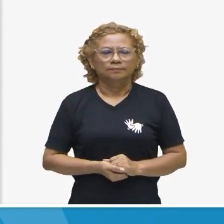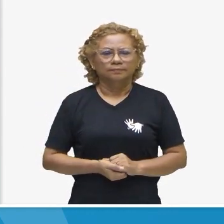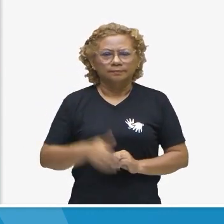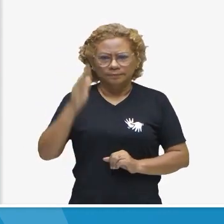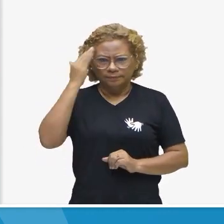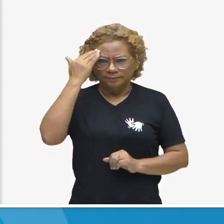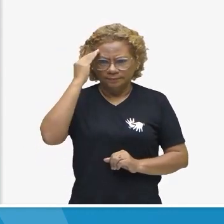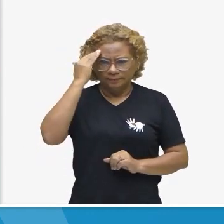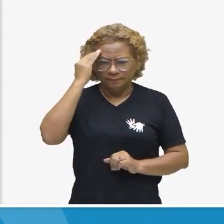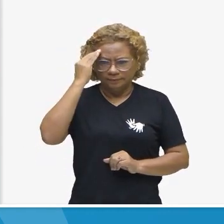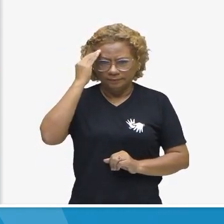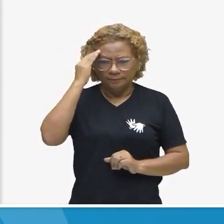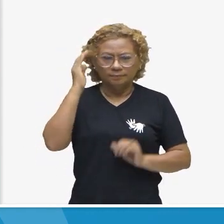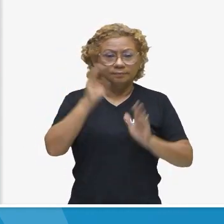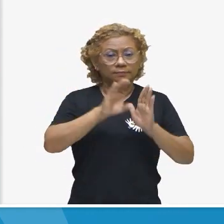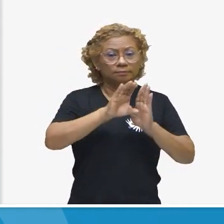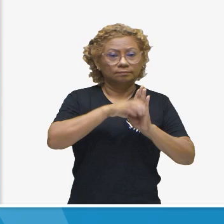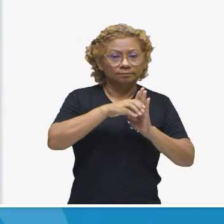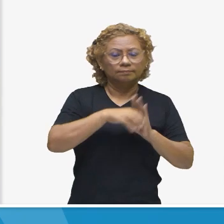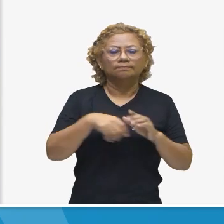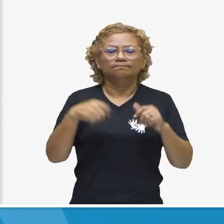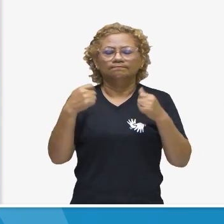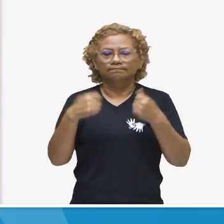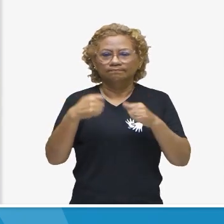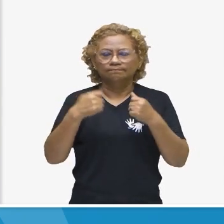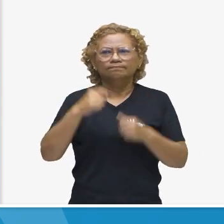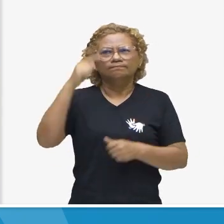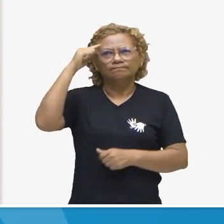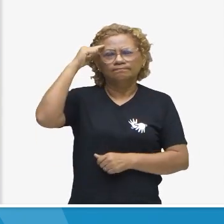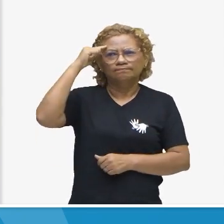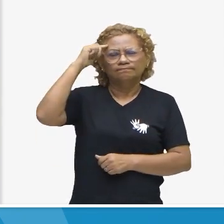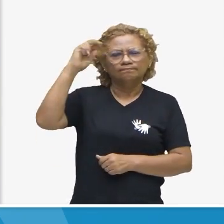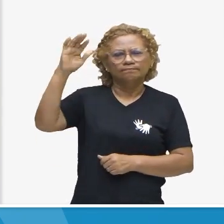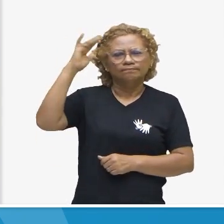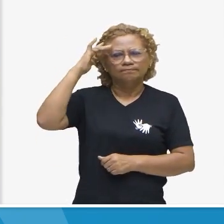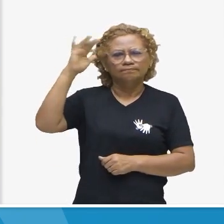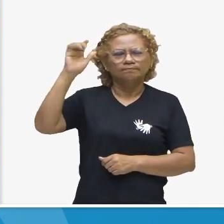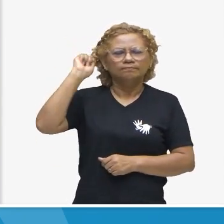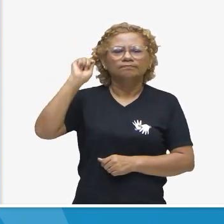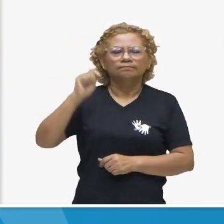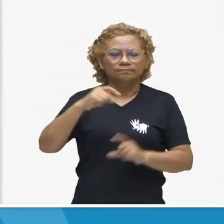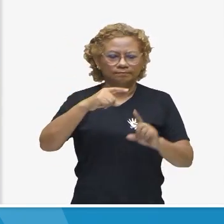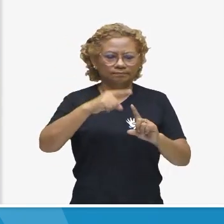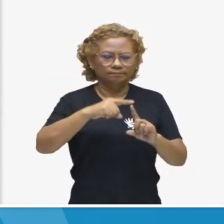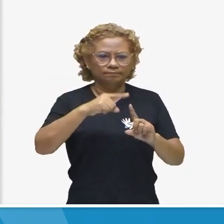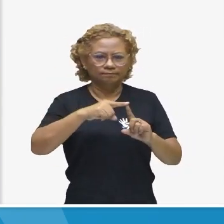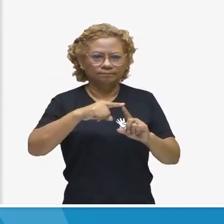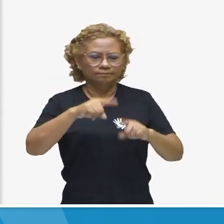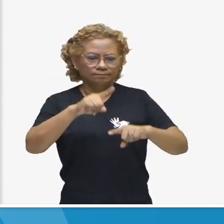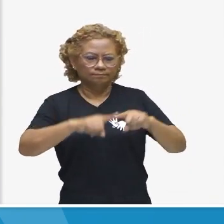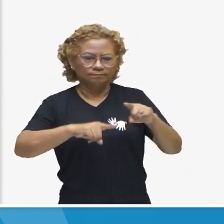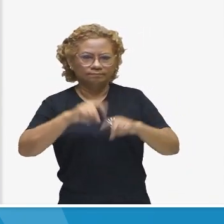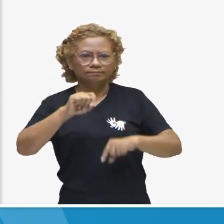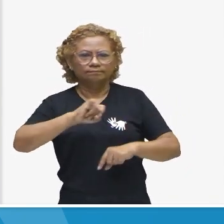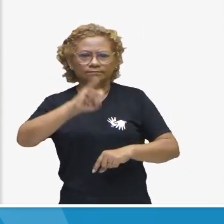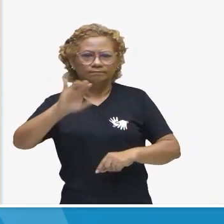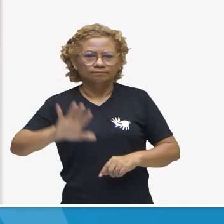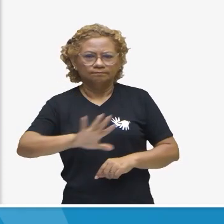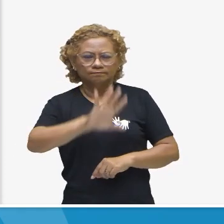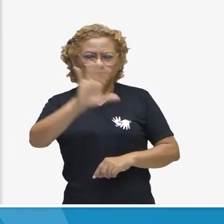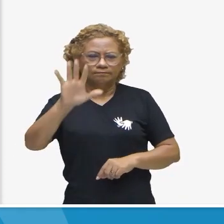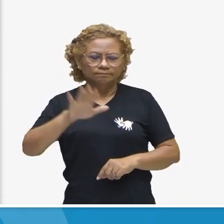compreender esses conceitos, a gente precisa imaginar esses objetos sobre um plano,